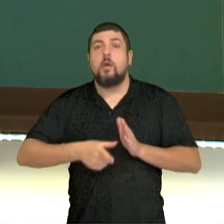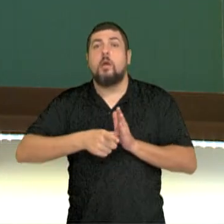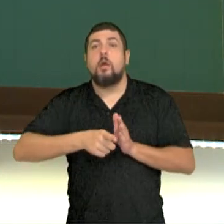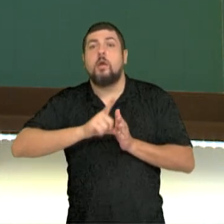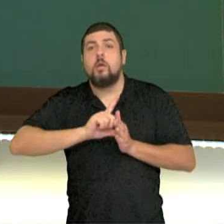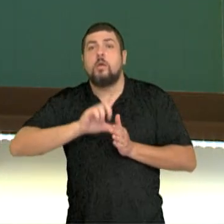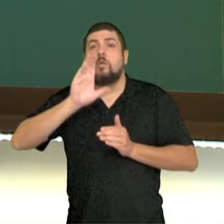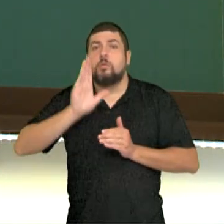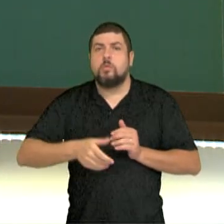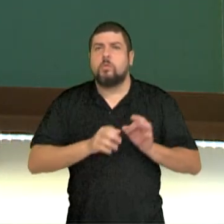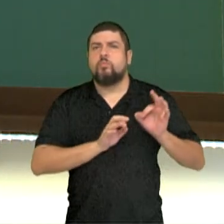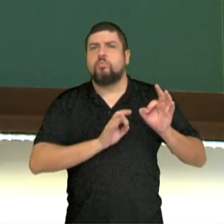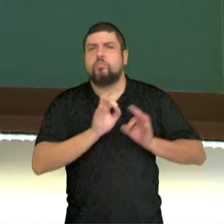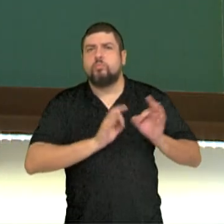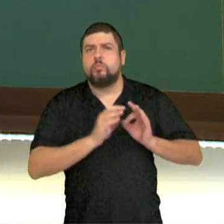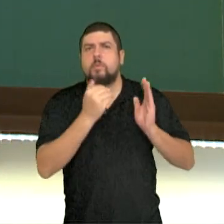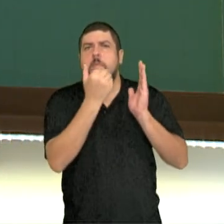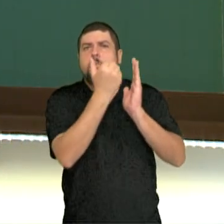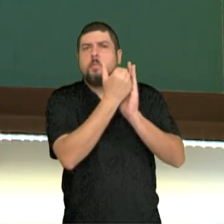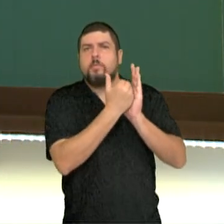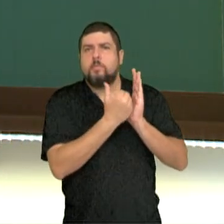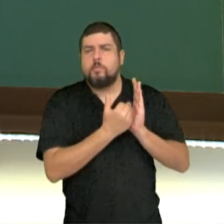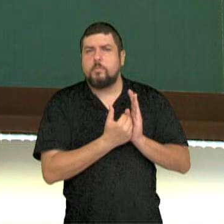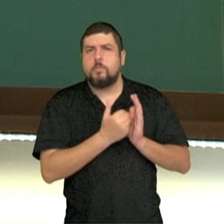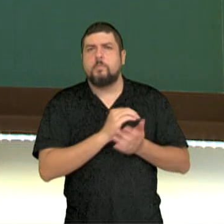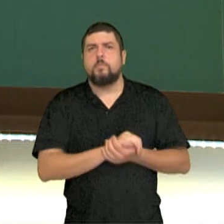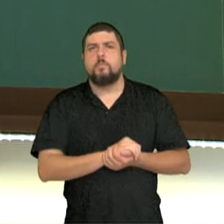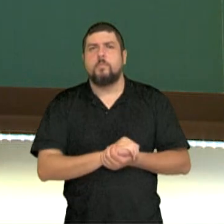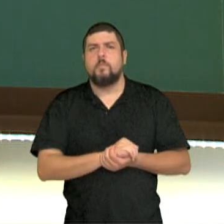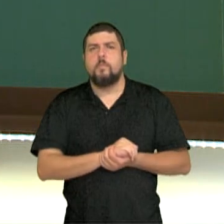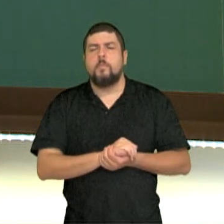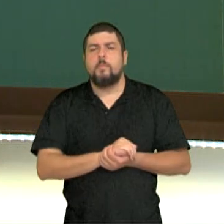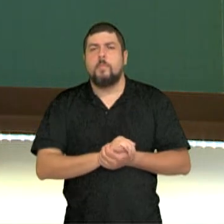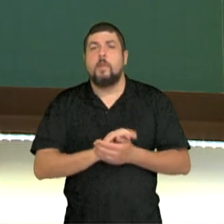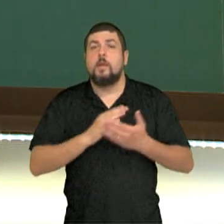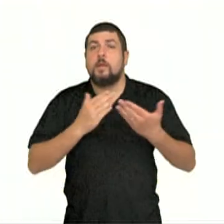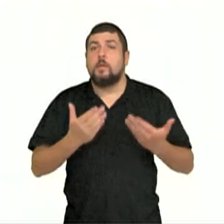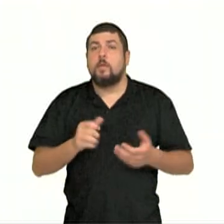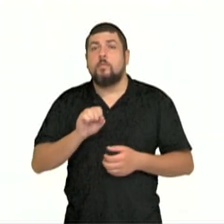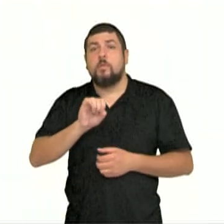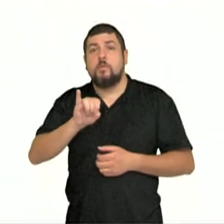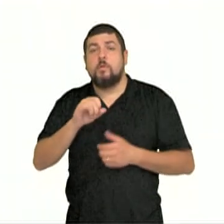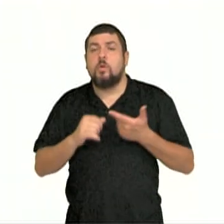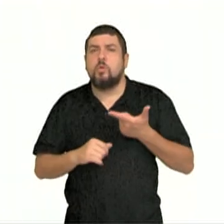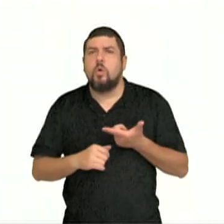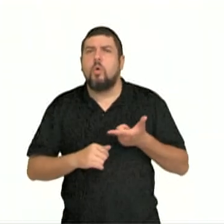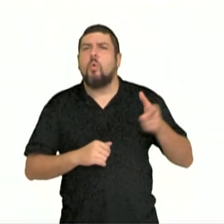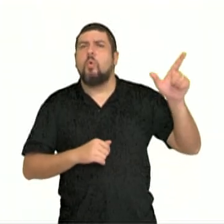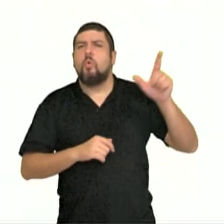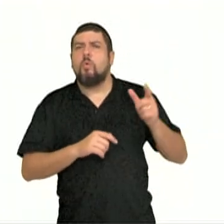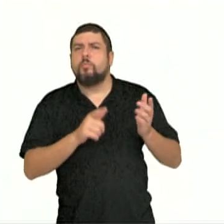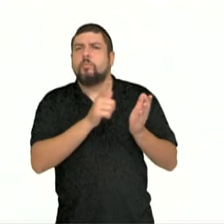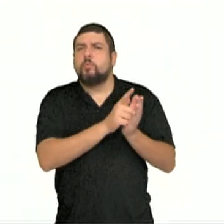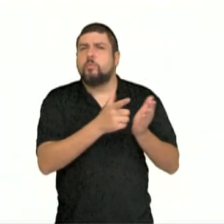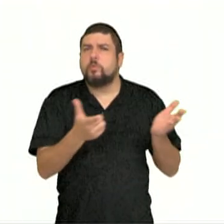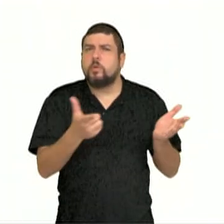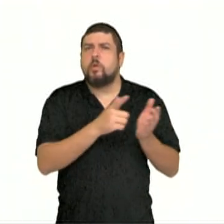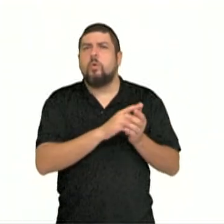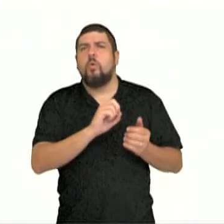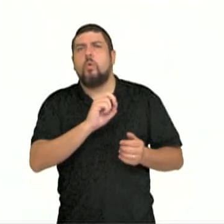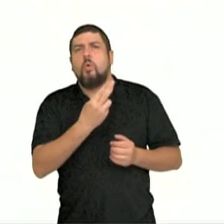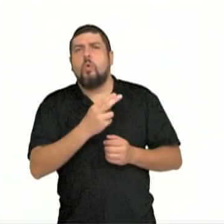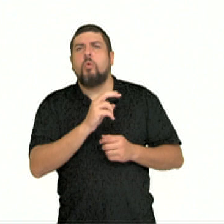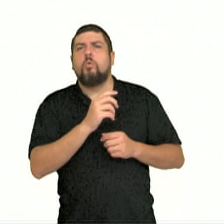fazer essas perguntas. Então, se tivesse sido publicado em outro lugar, seria diferente, porque haveria um